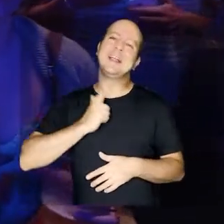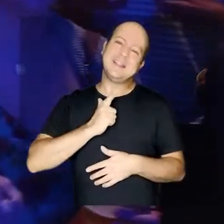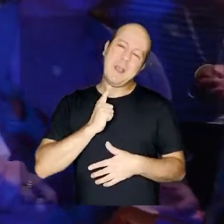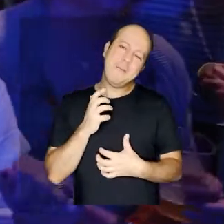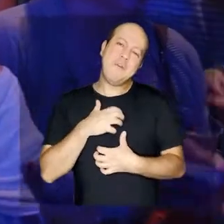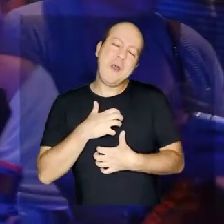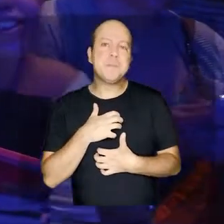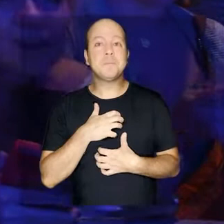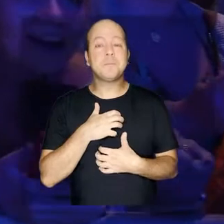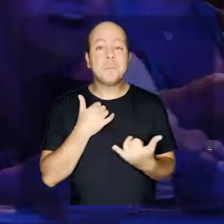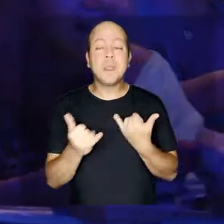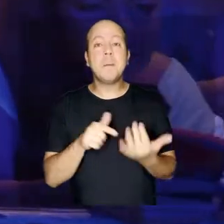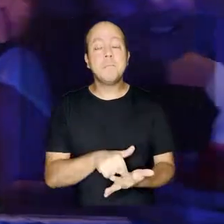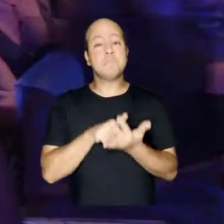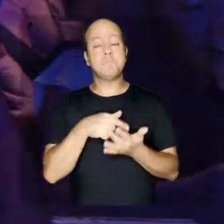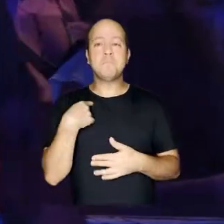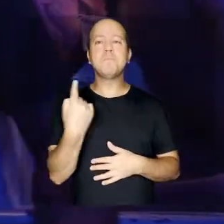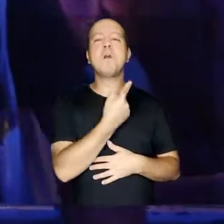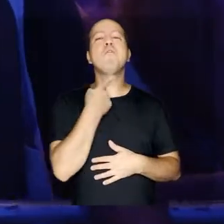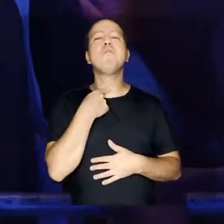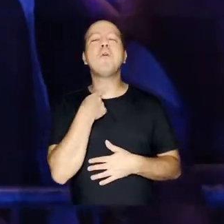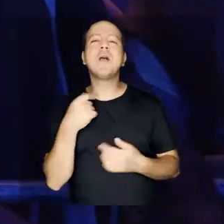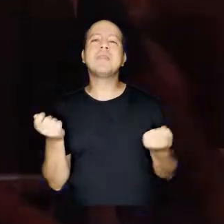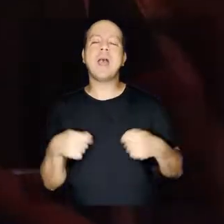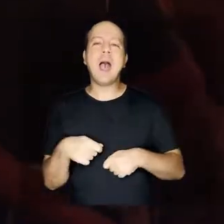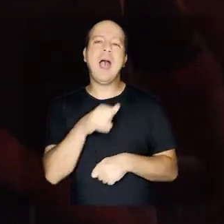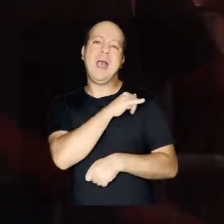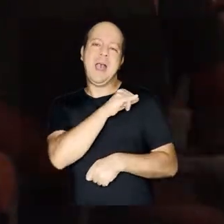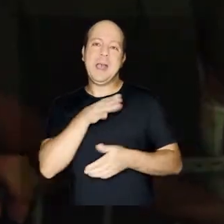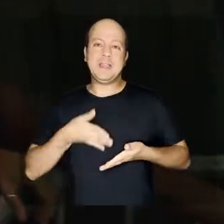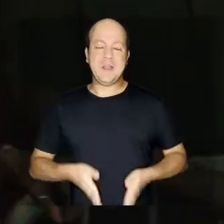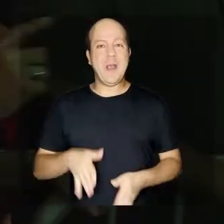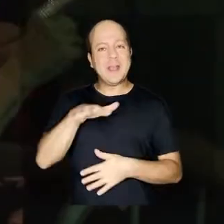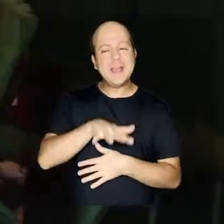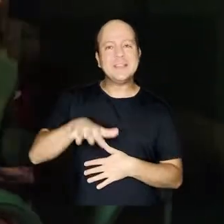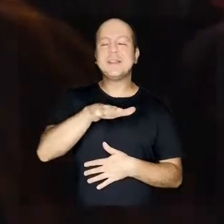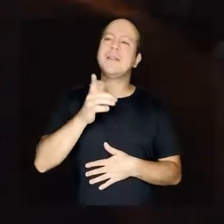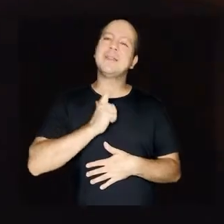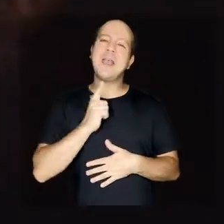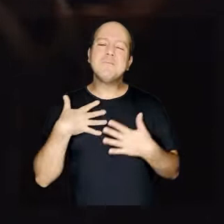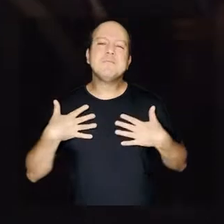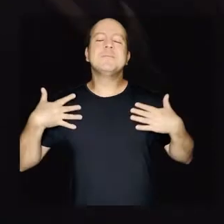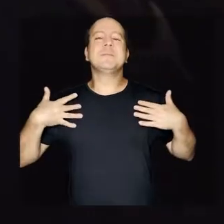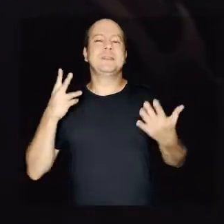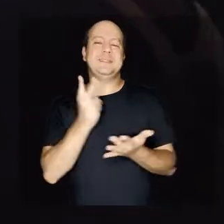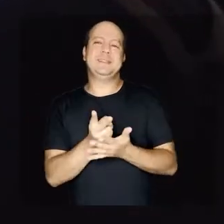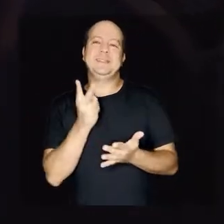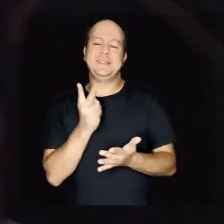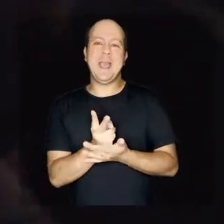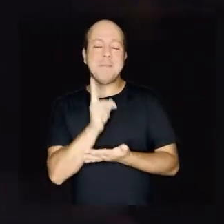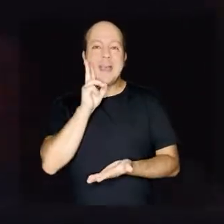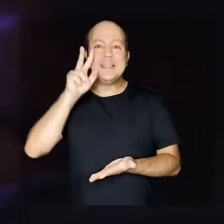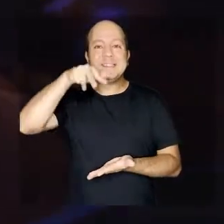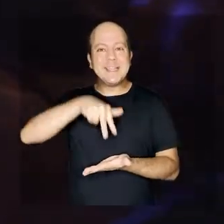vem de alguma forma compartilhar né Essa vocação já do Carioca e da região e nos enche sempre de